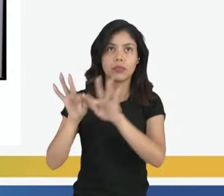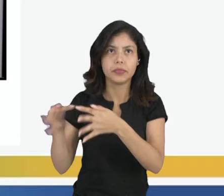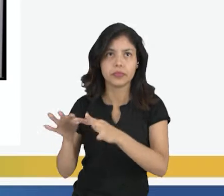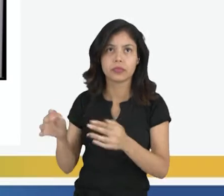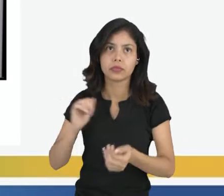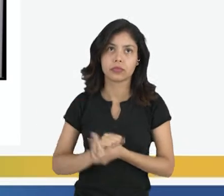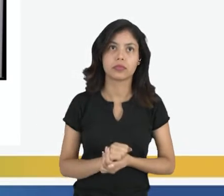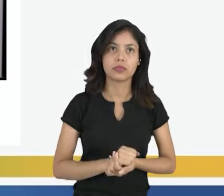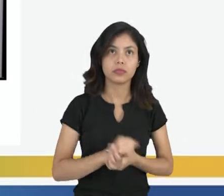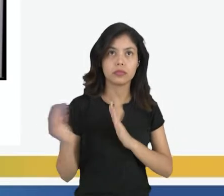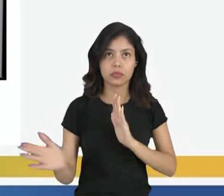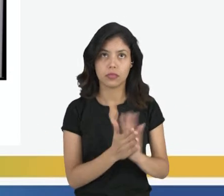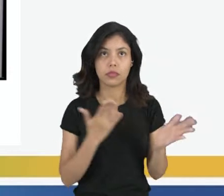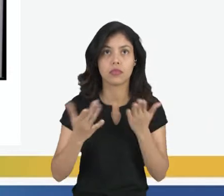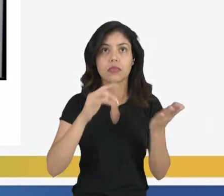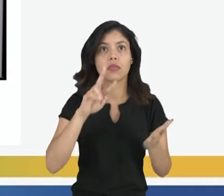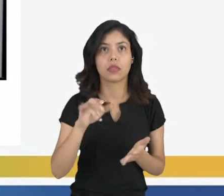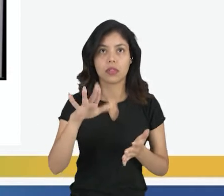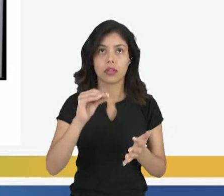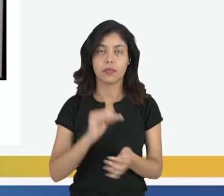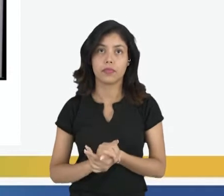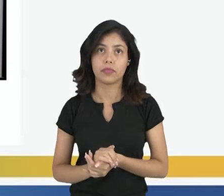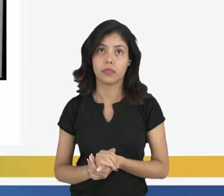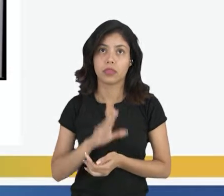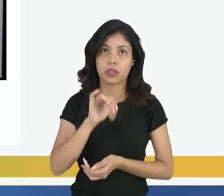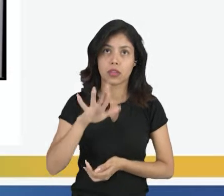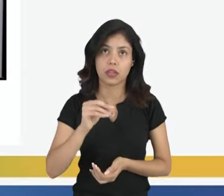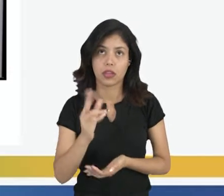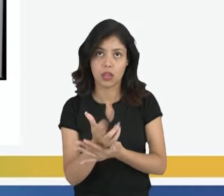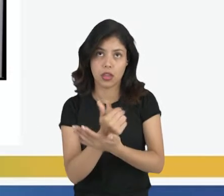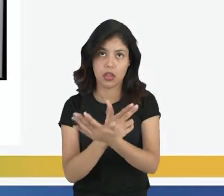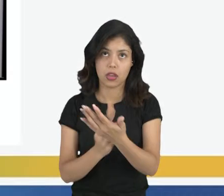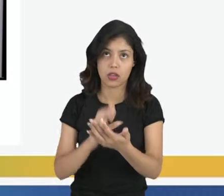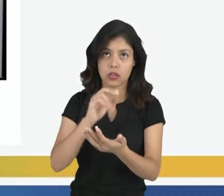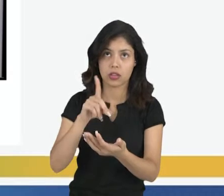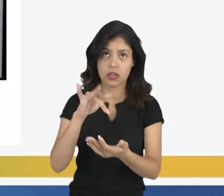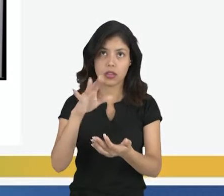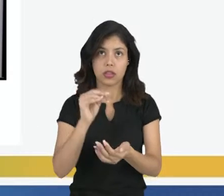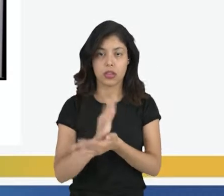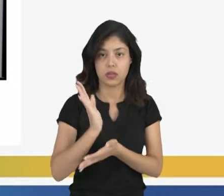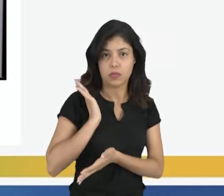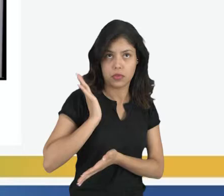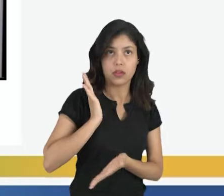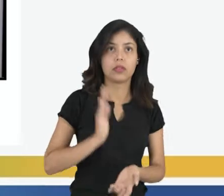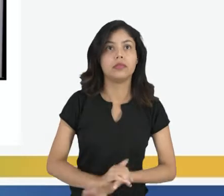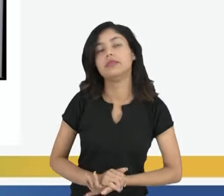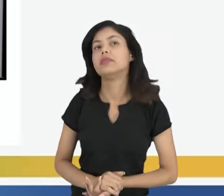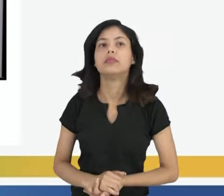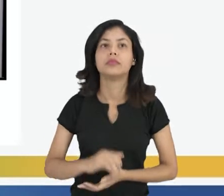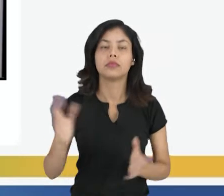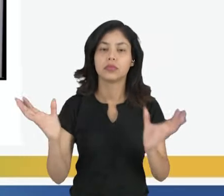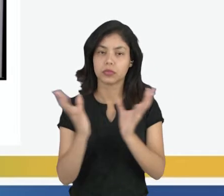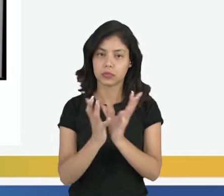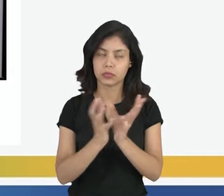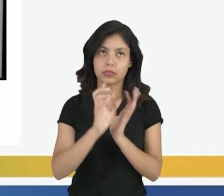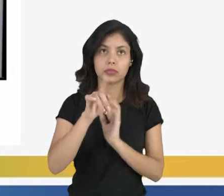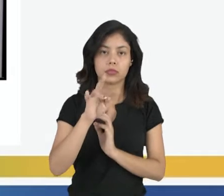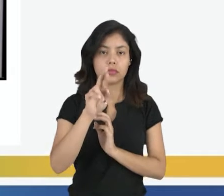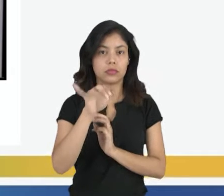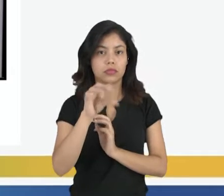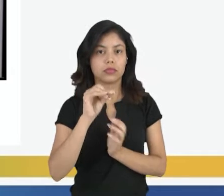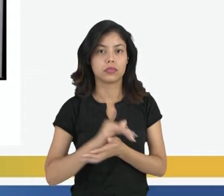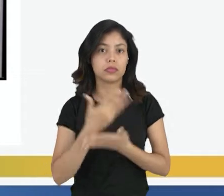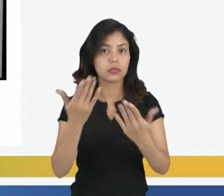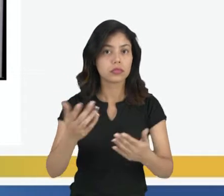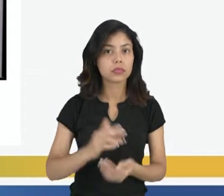simplicidade, a glorificação de stalinismo, a censura à arte ocidental, né, a arte burguesa e o coletivismo, tá bom,